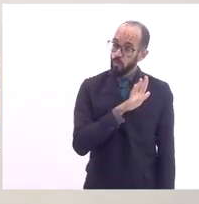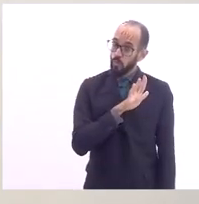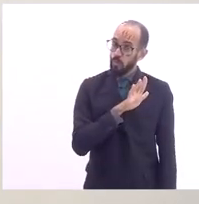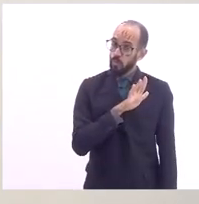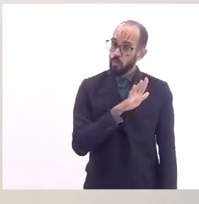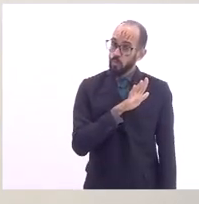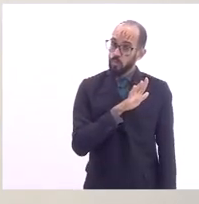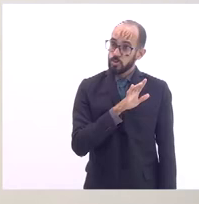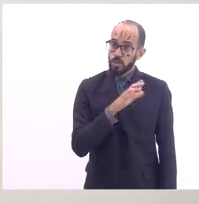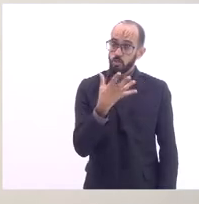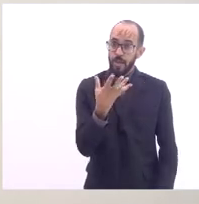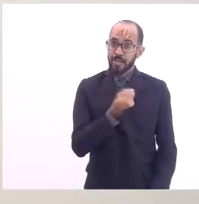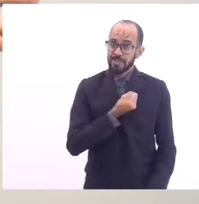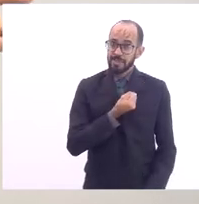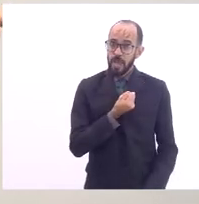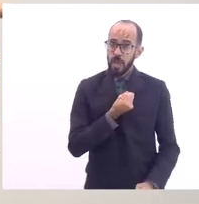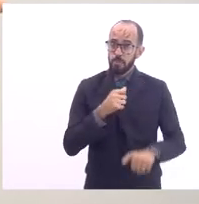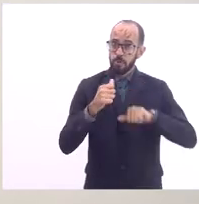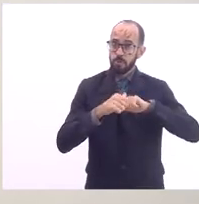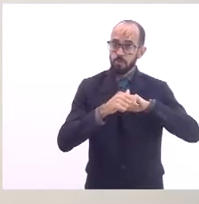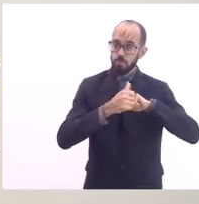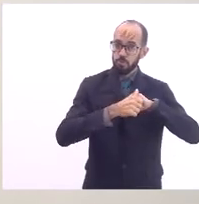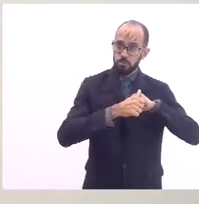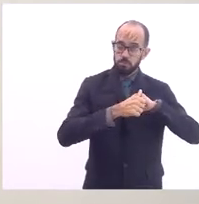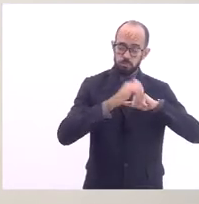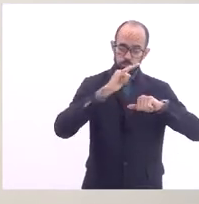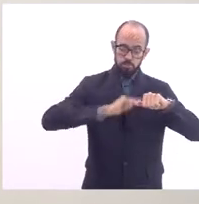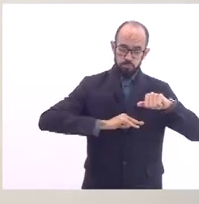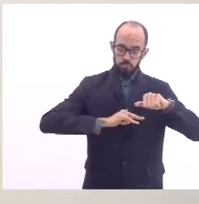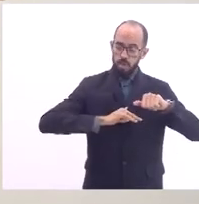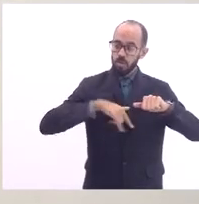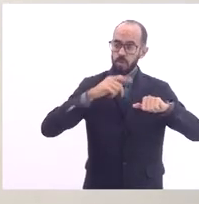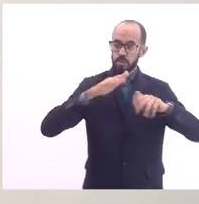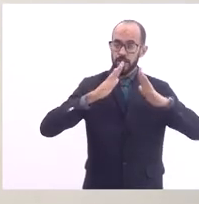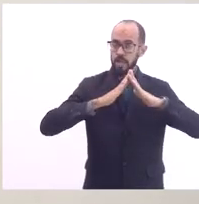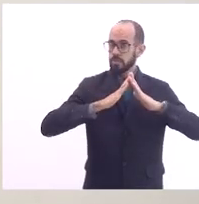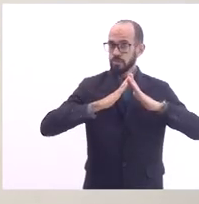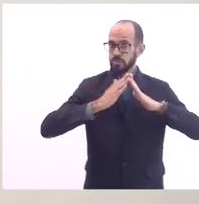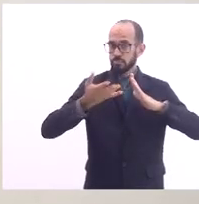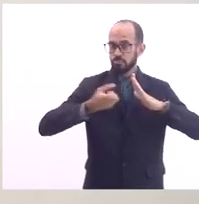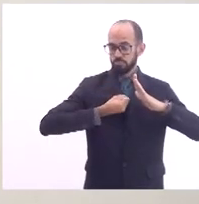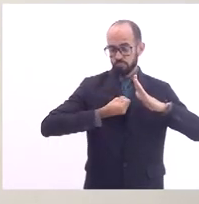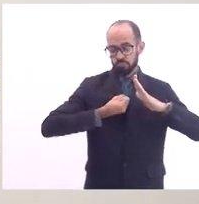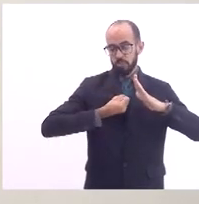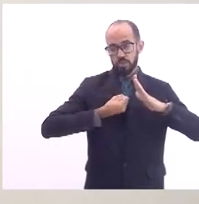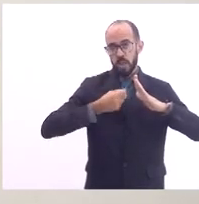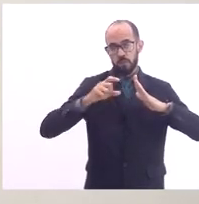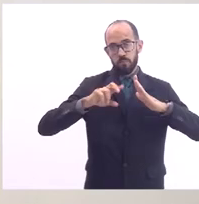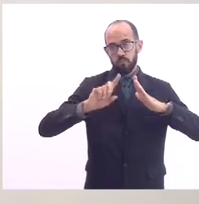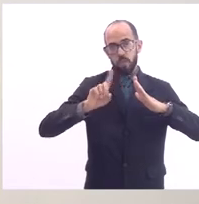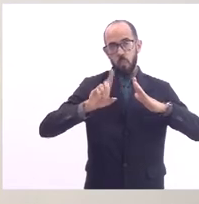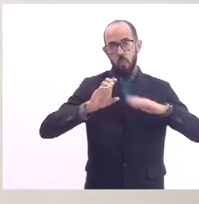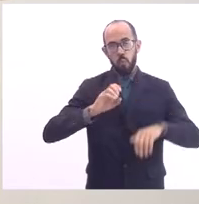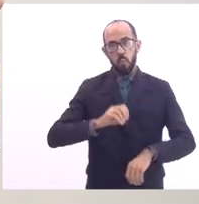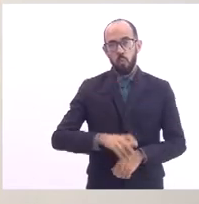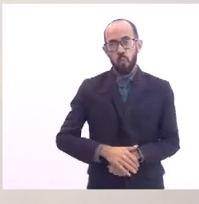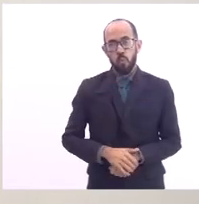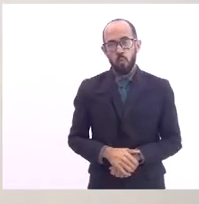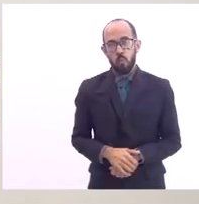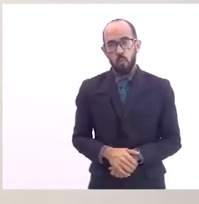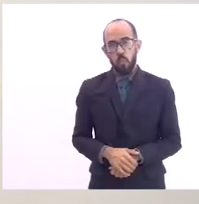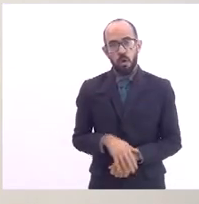recebe mais sua conta de luz na sua casa. Você não recebe, quase mais ninguém recebe, entendeu? Eu não recebo, entendeu? A população não recebe.